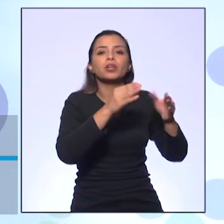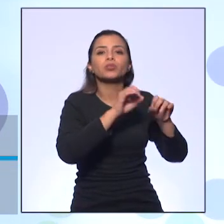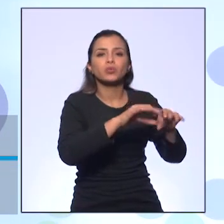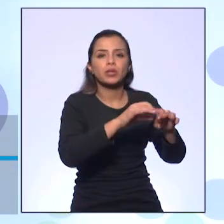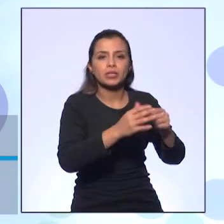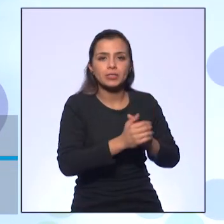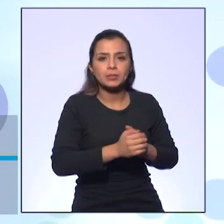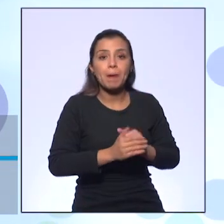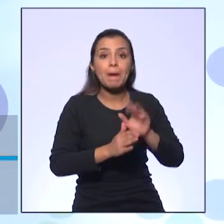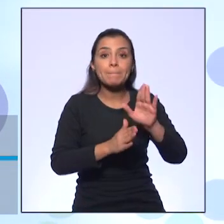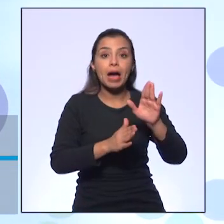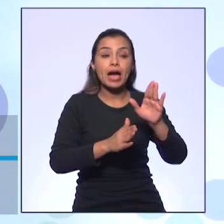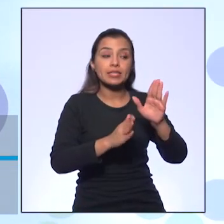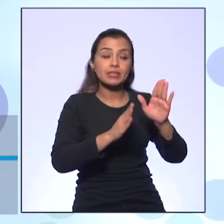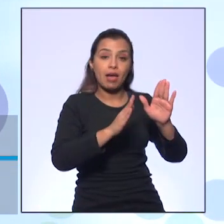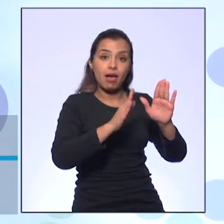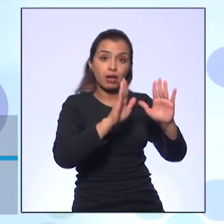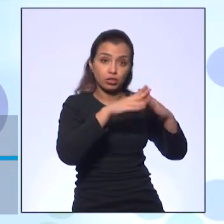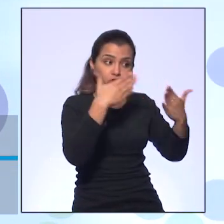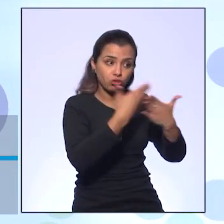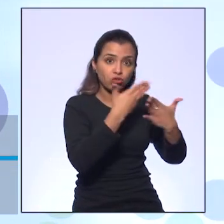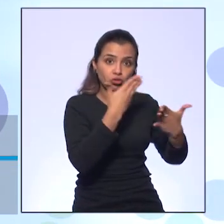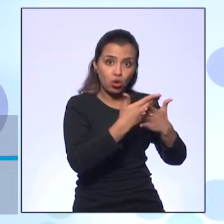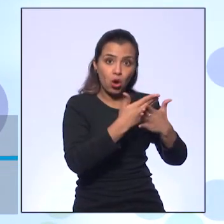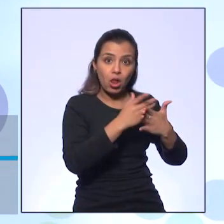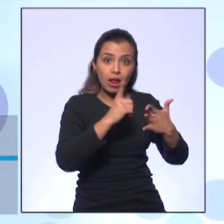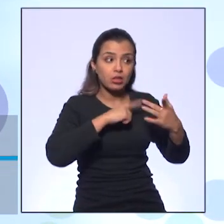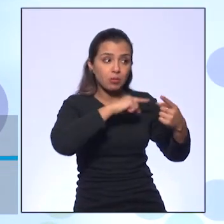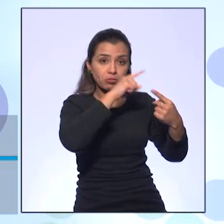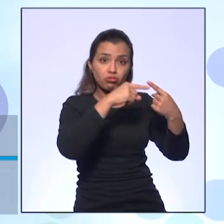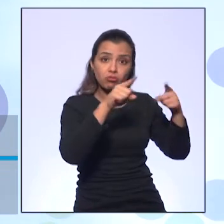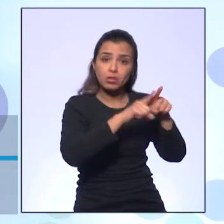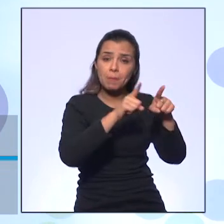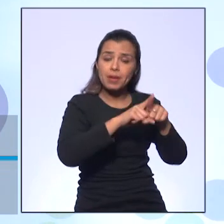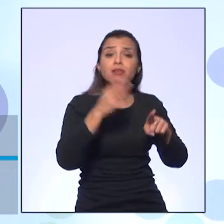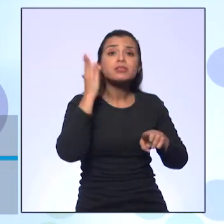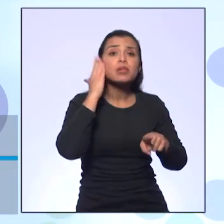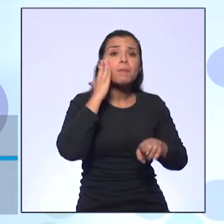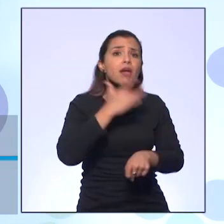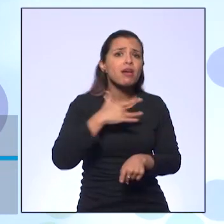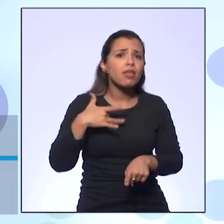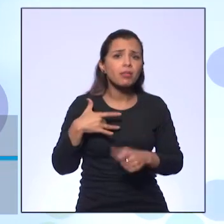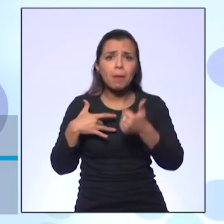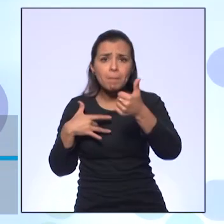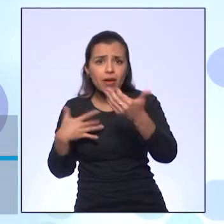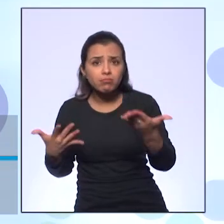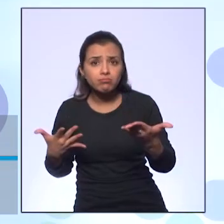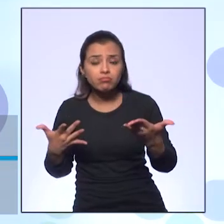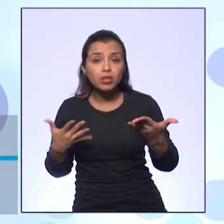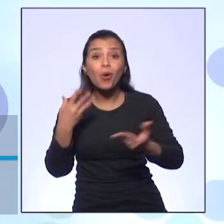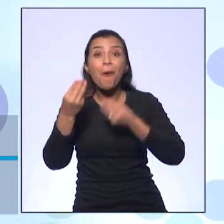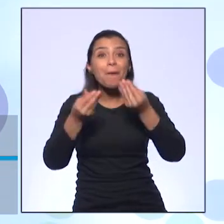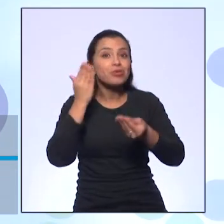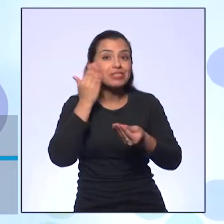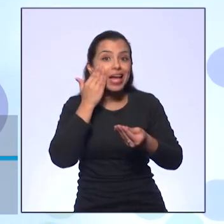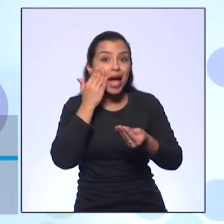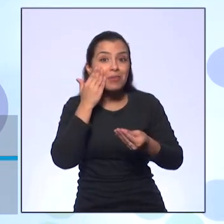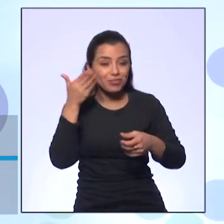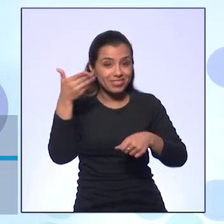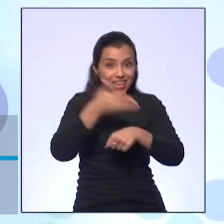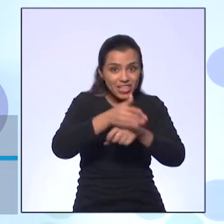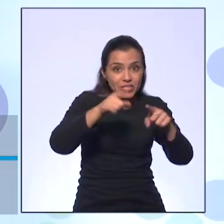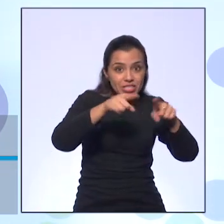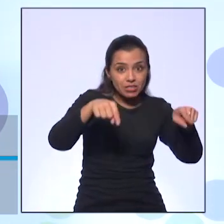uma das funções da escola é saber se você está bem. Então, como é que a gente sabe que você está bem? Você indo para a escola, né? E a gente vê que